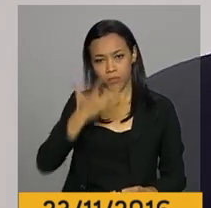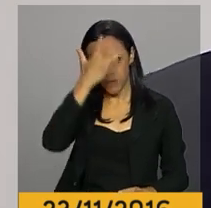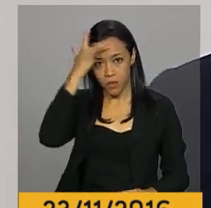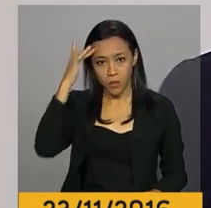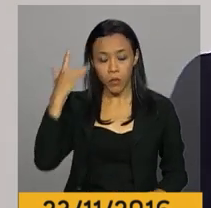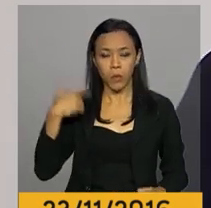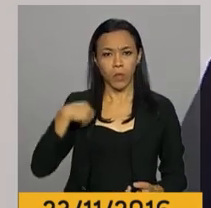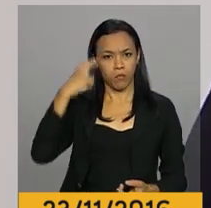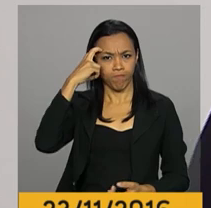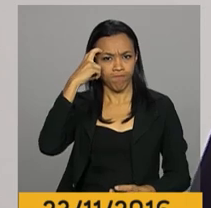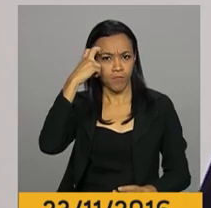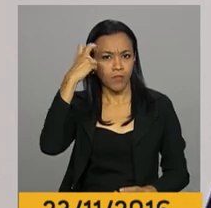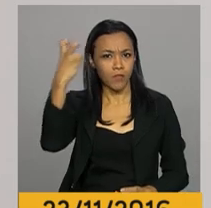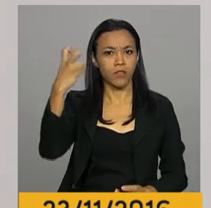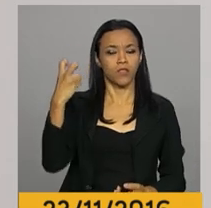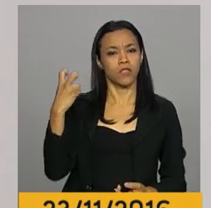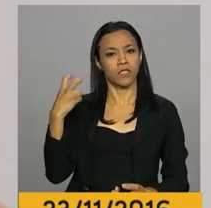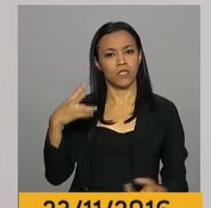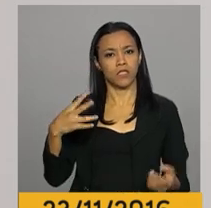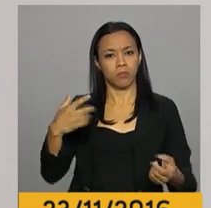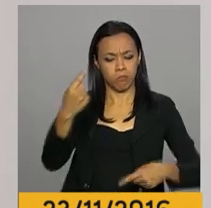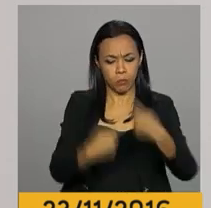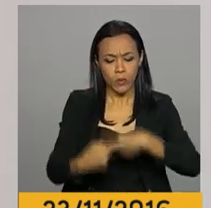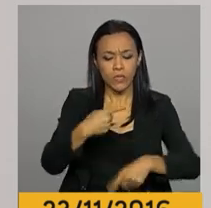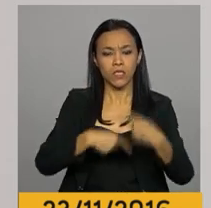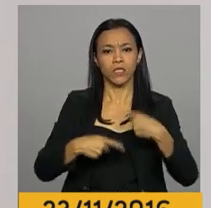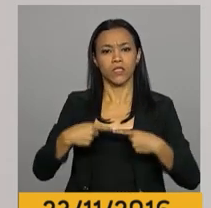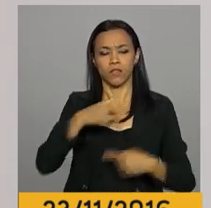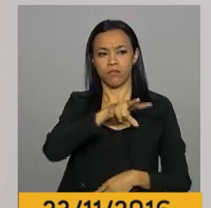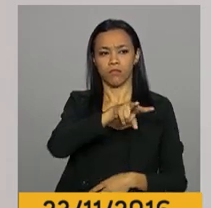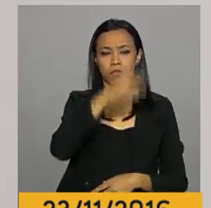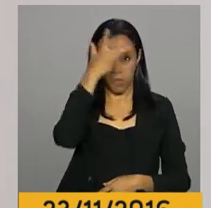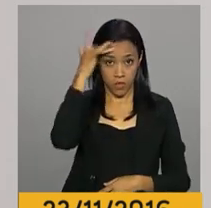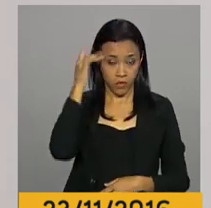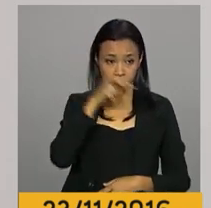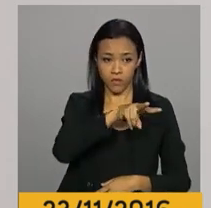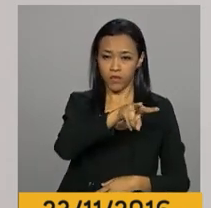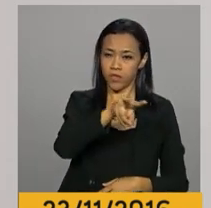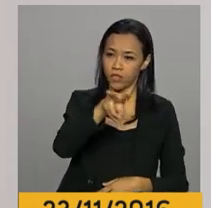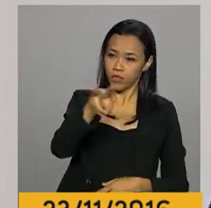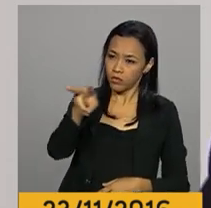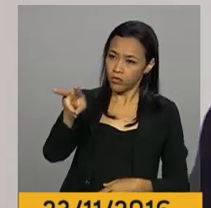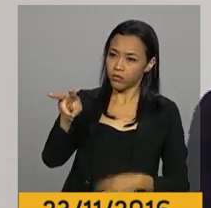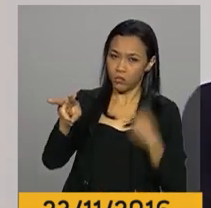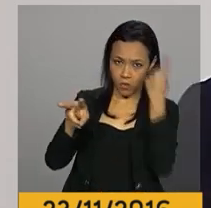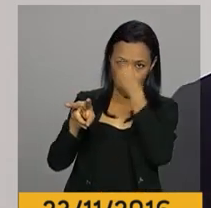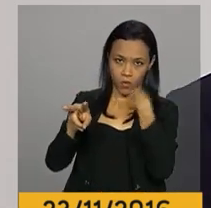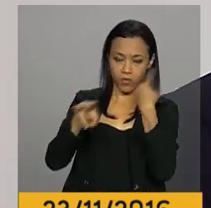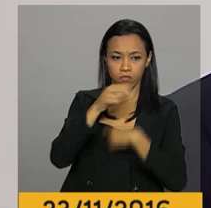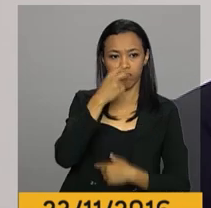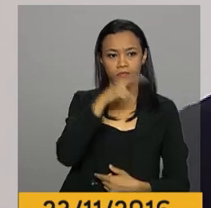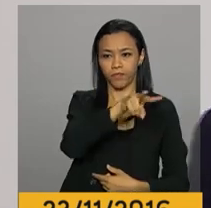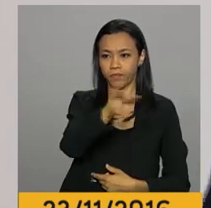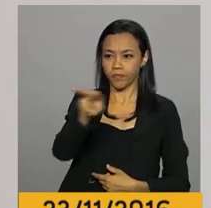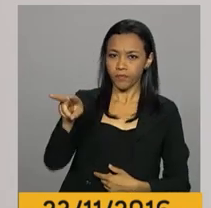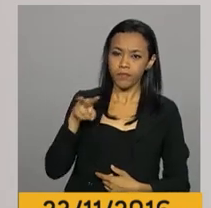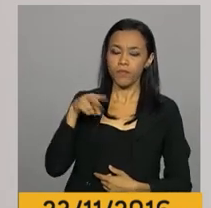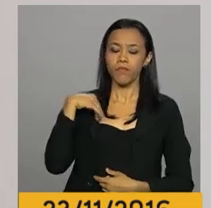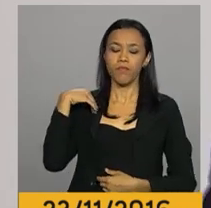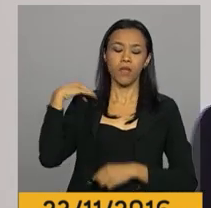política e são figuras tejo pela fisionomia de todos e pela atuação